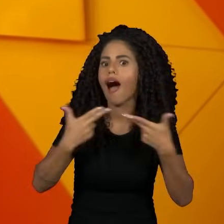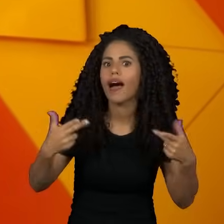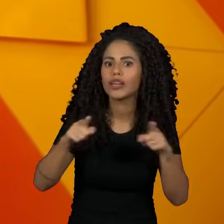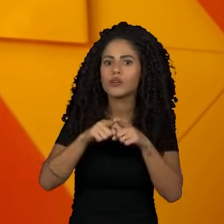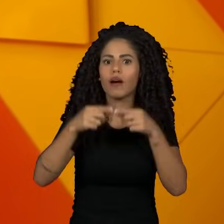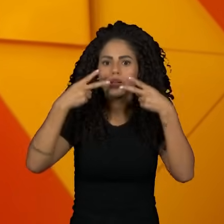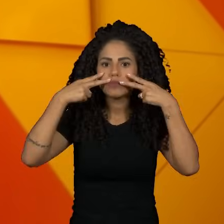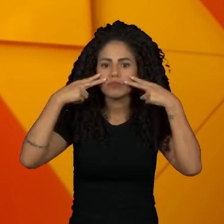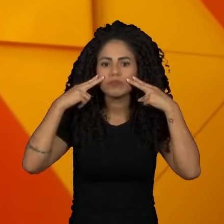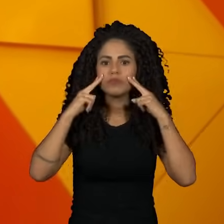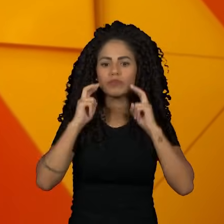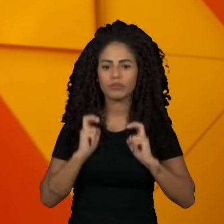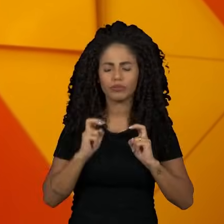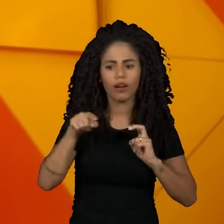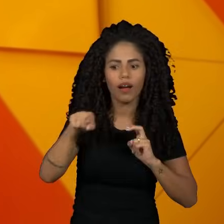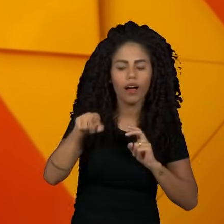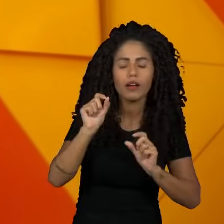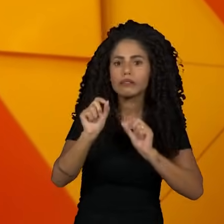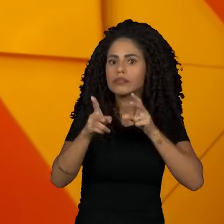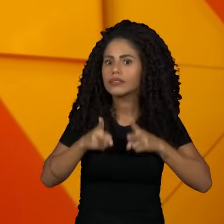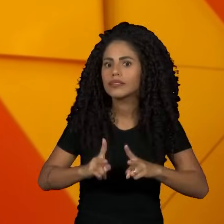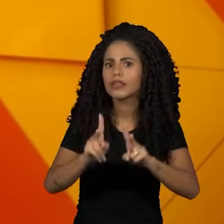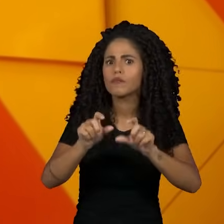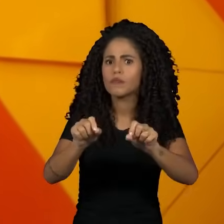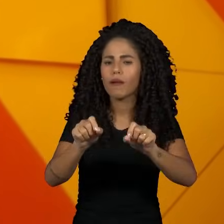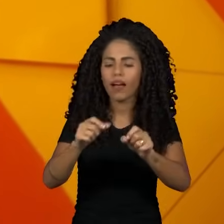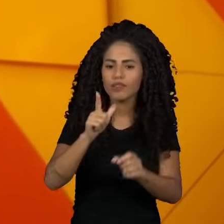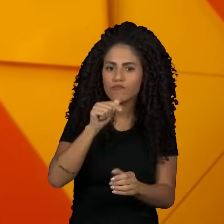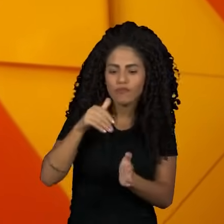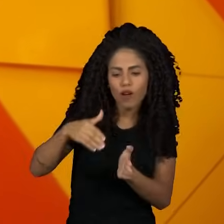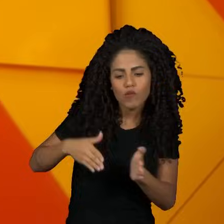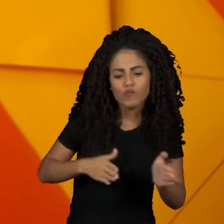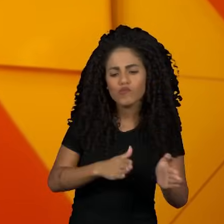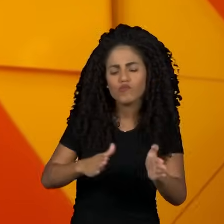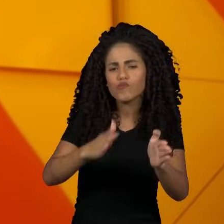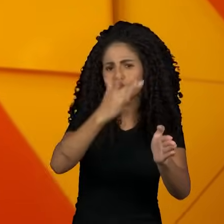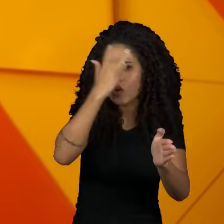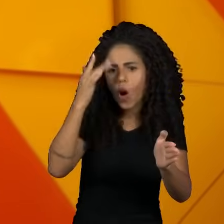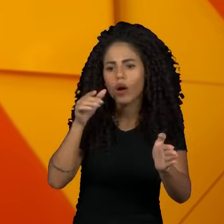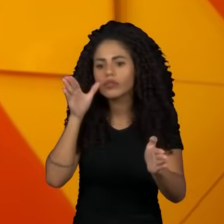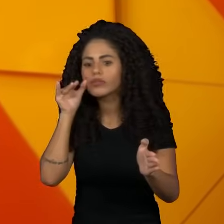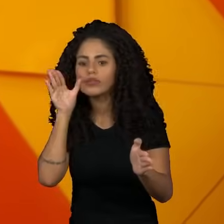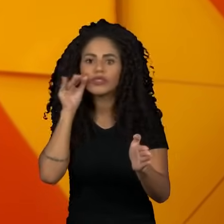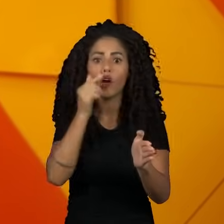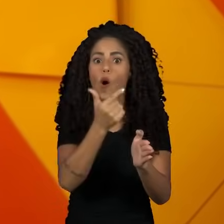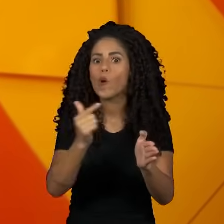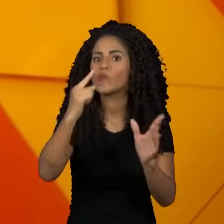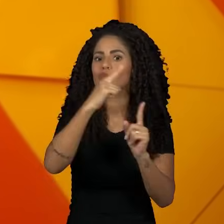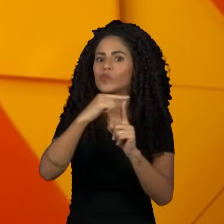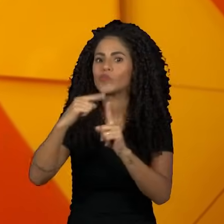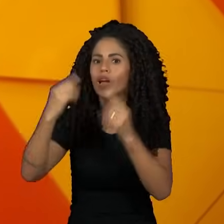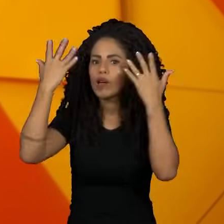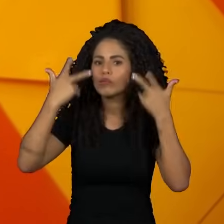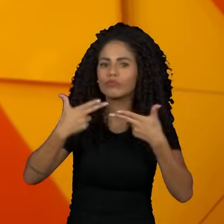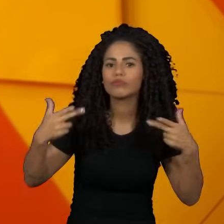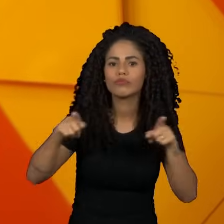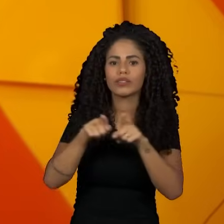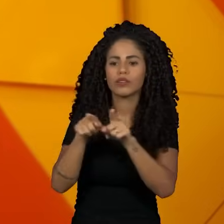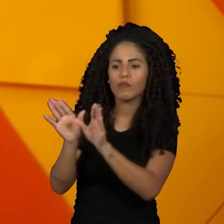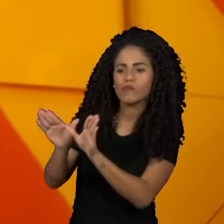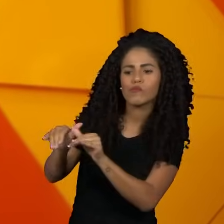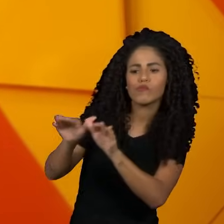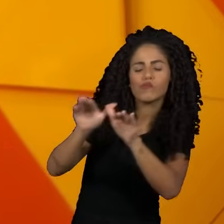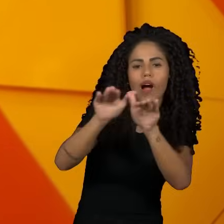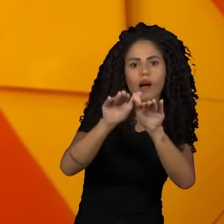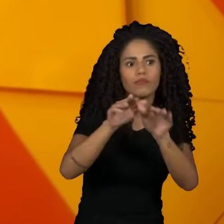paulistano que circula por ali, mas as margens do rio também atraem outras espécies, entre aves, mamíferos e